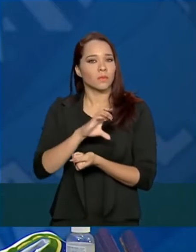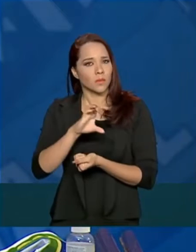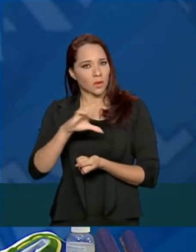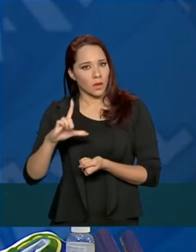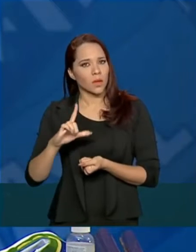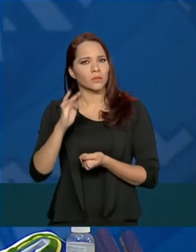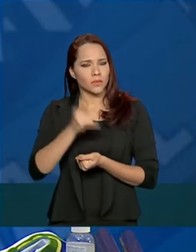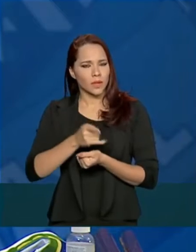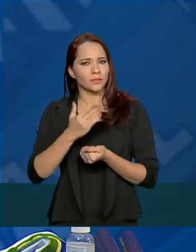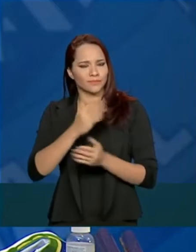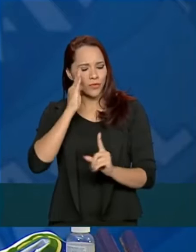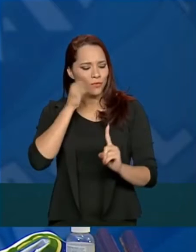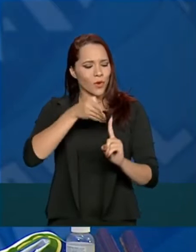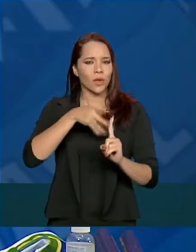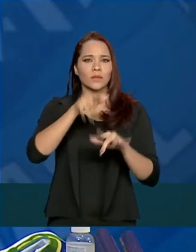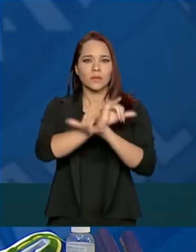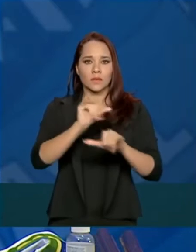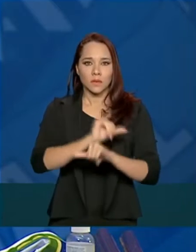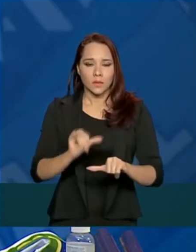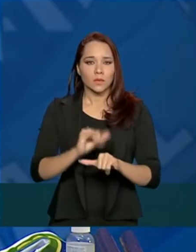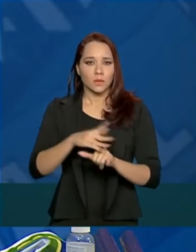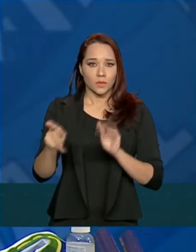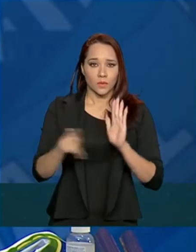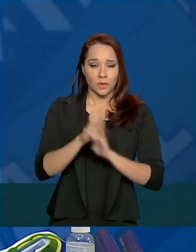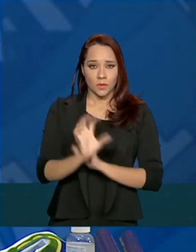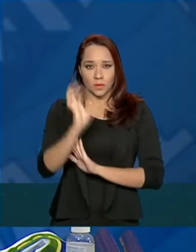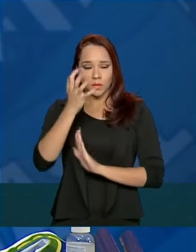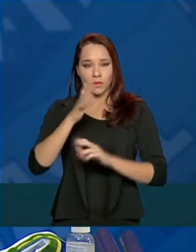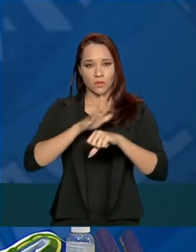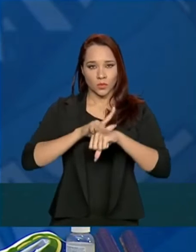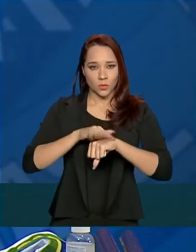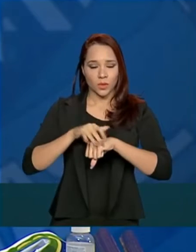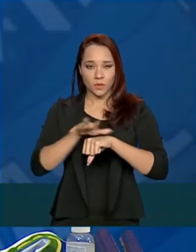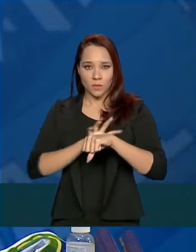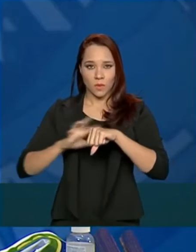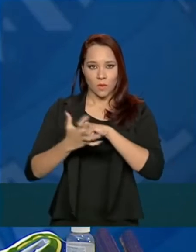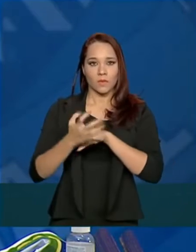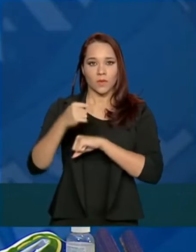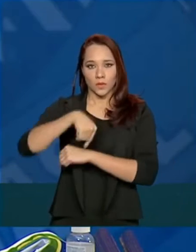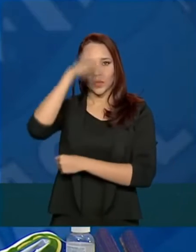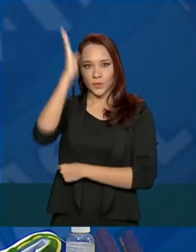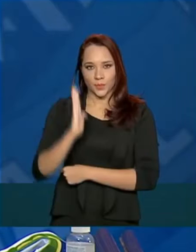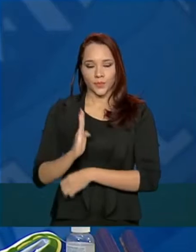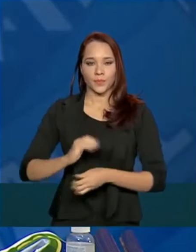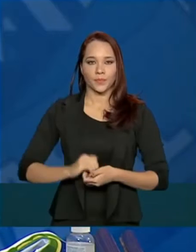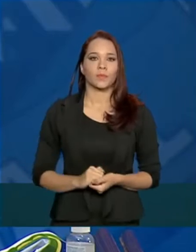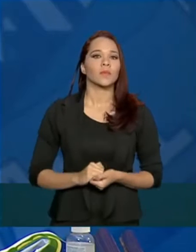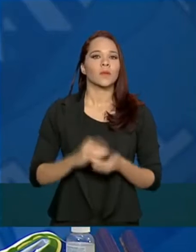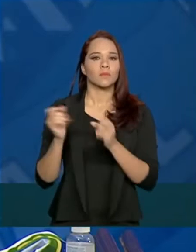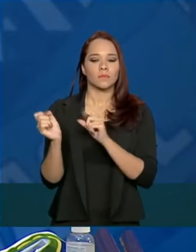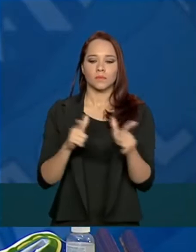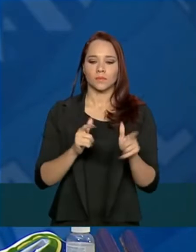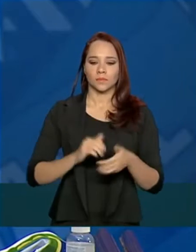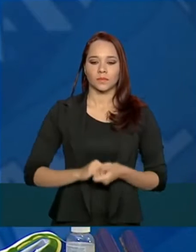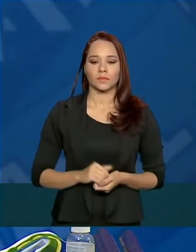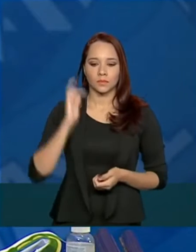vai dar maior ênfase aos dados relativos à situação epidemiológica da Covid no Brasil, né? Próximo slide.